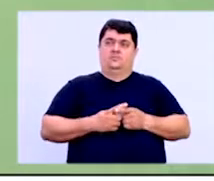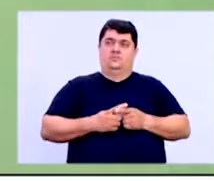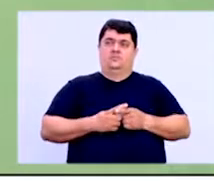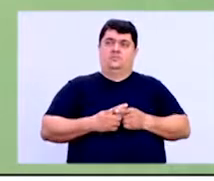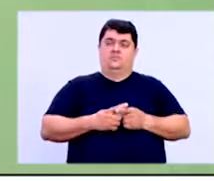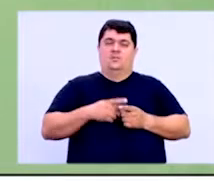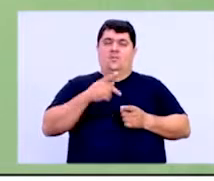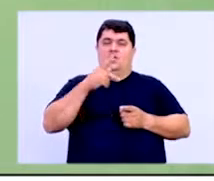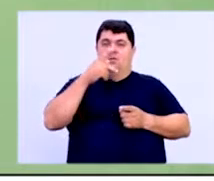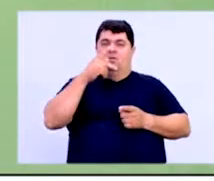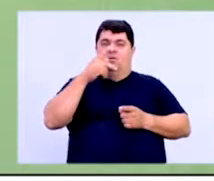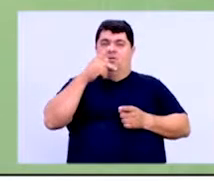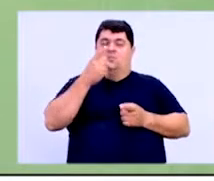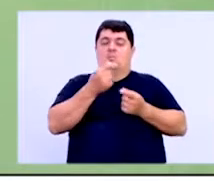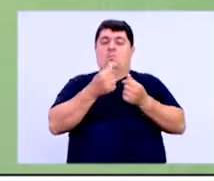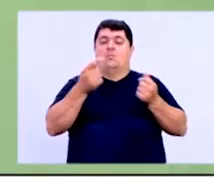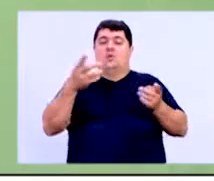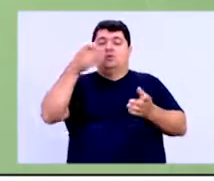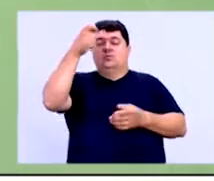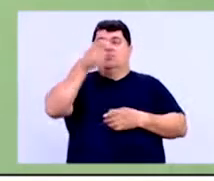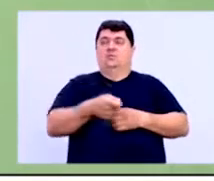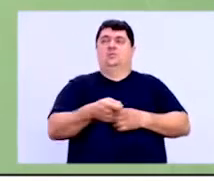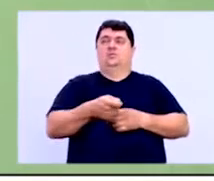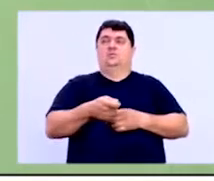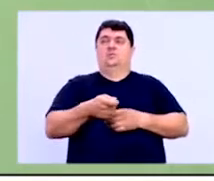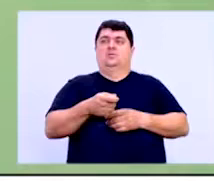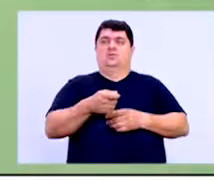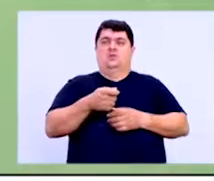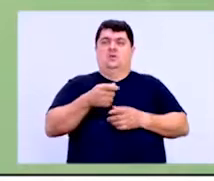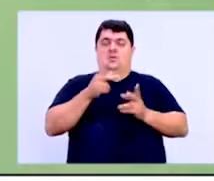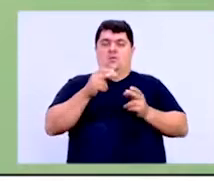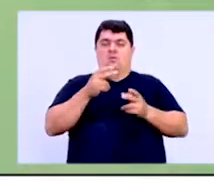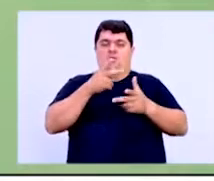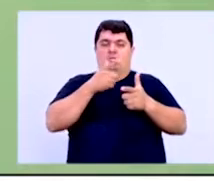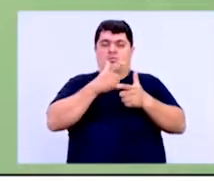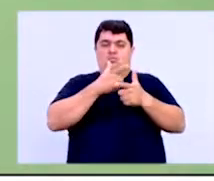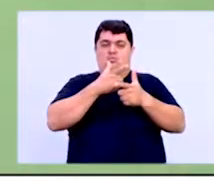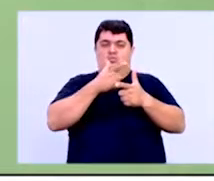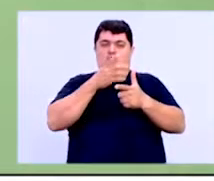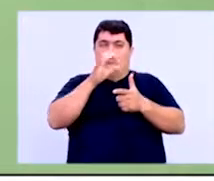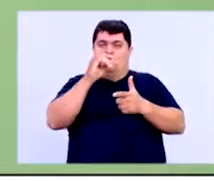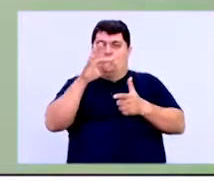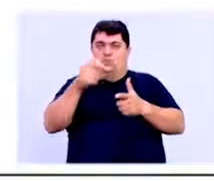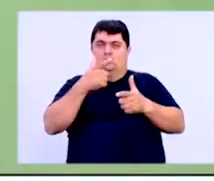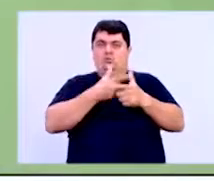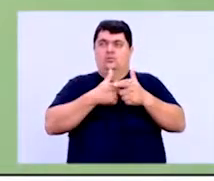Preço de venda à vista é igual a custo dividido pelo make-up. Lembra?